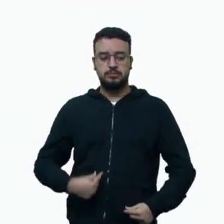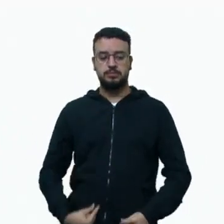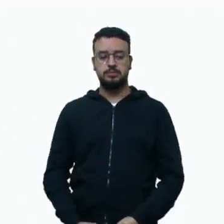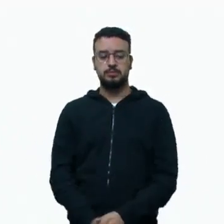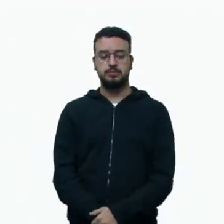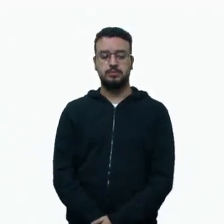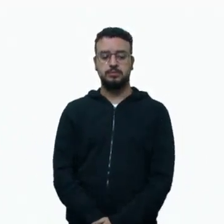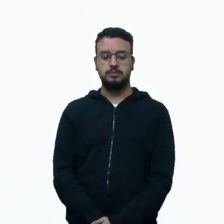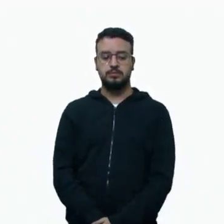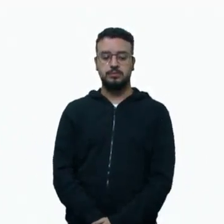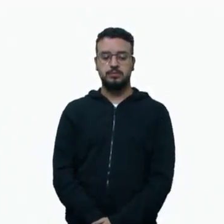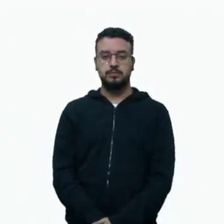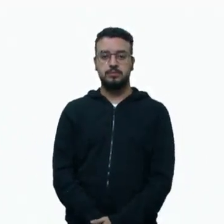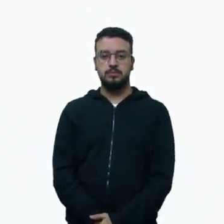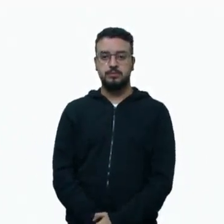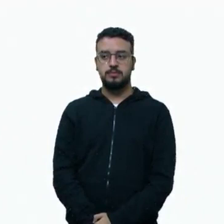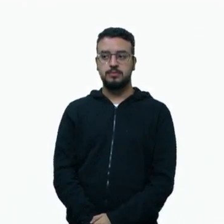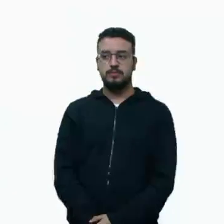Vamos lá?